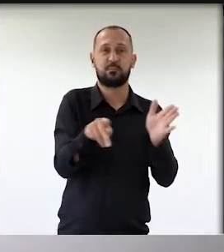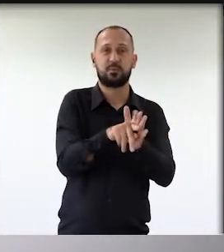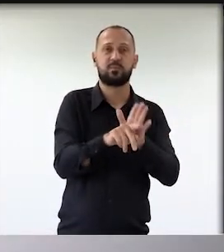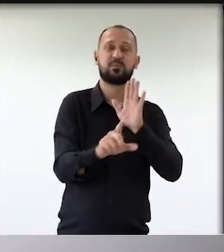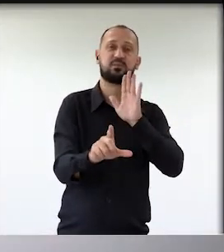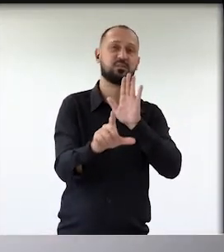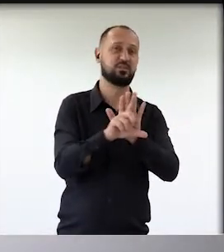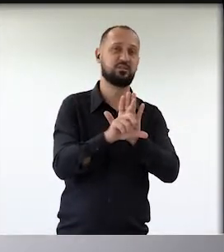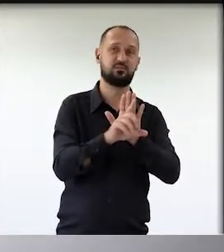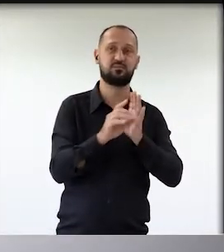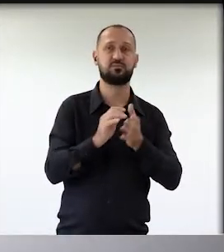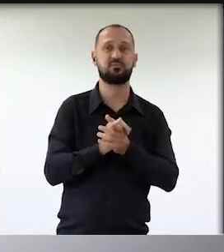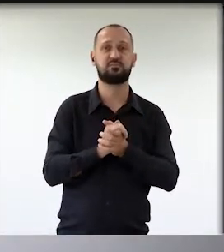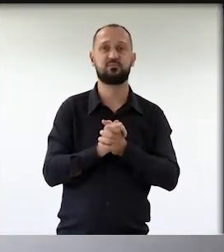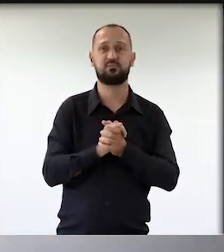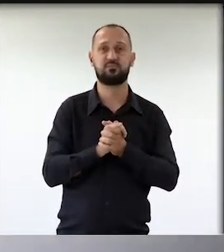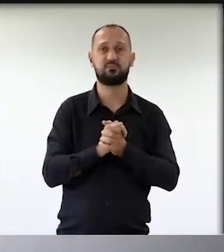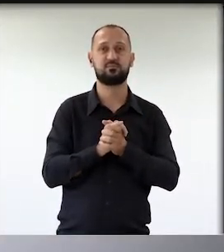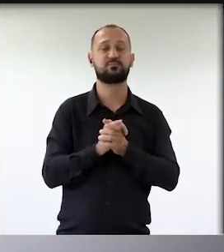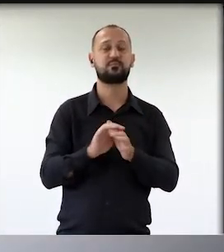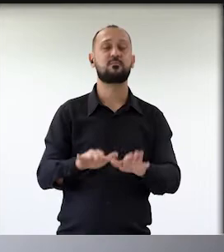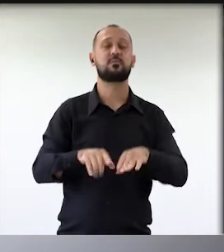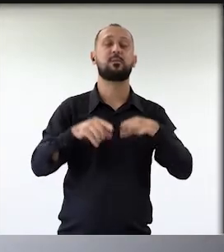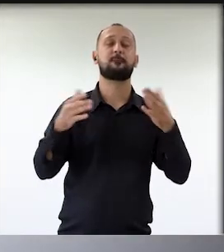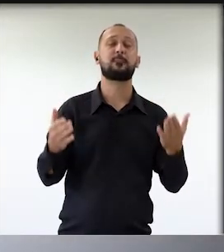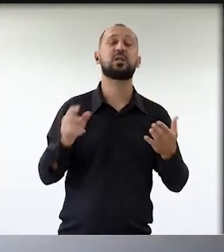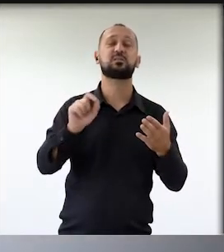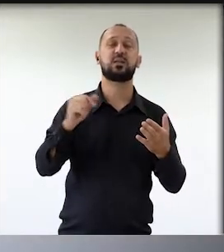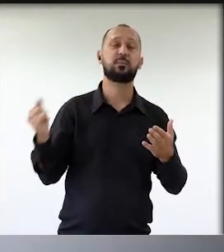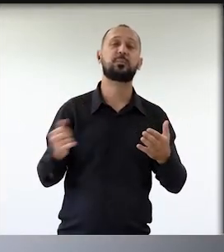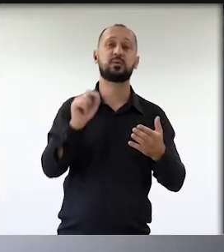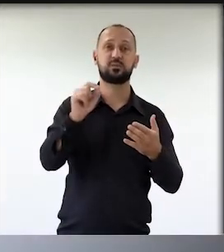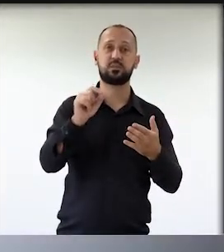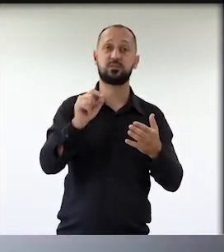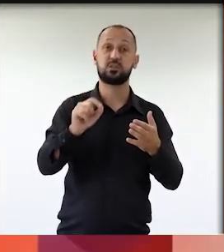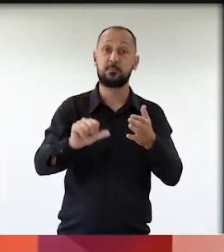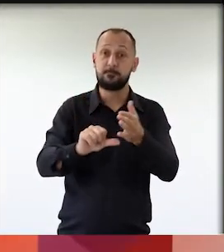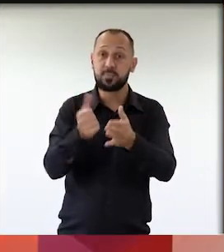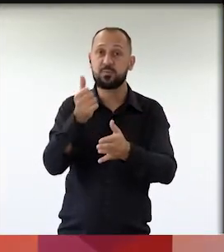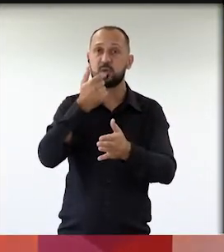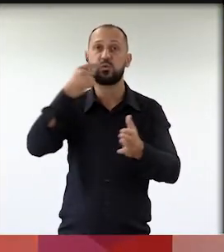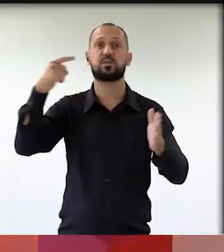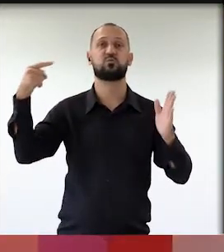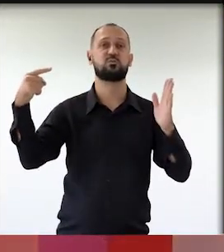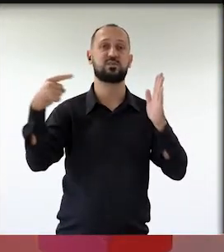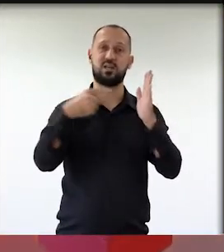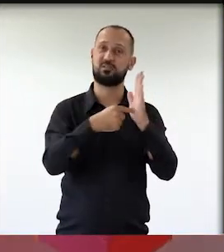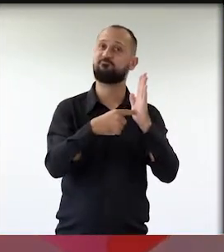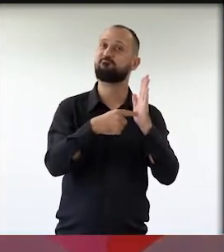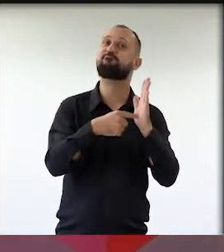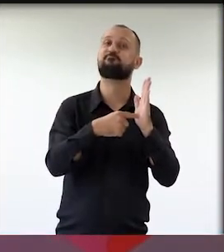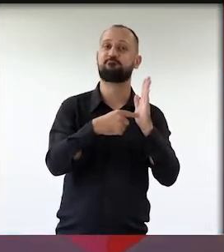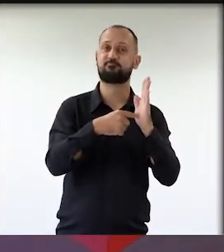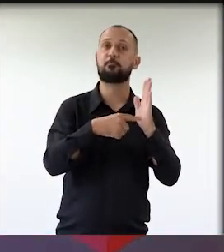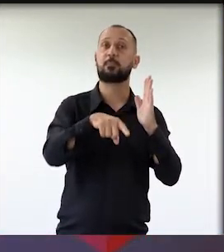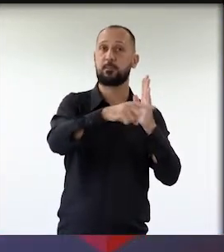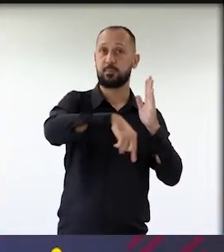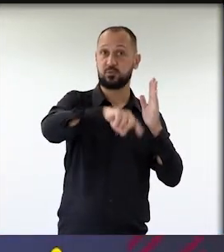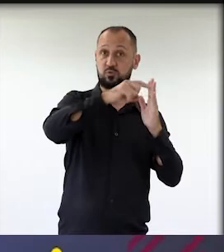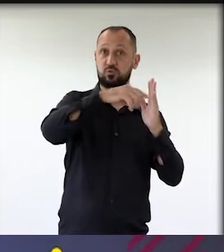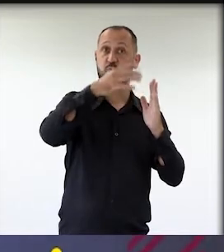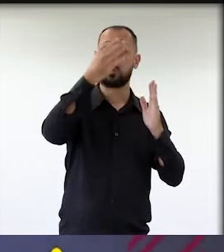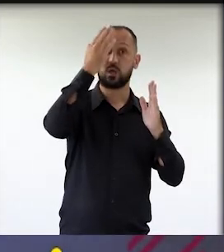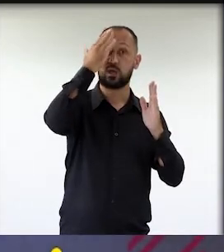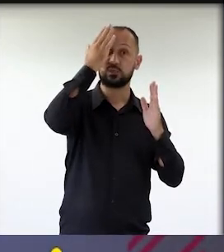um enquadramento legal correto, mas é importante que se denuncie essas situações, né? Que se leve